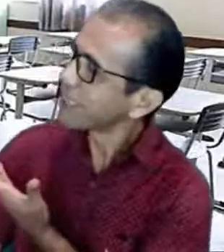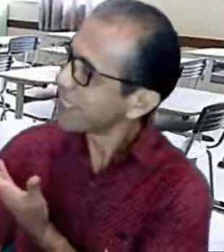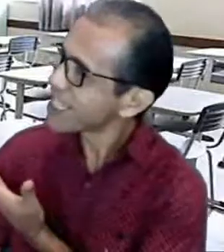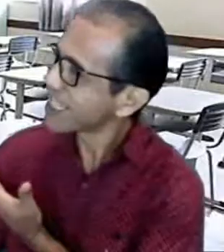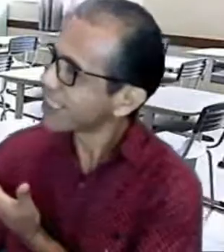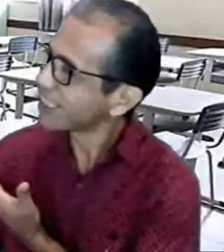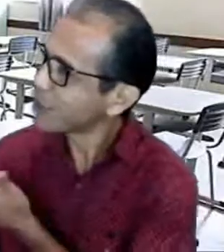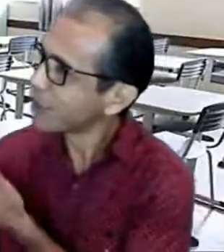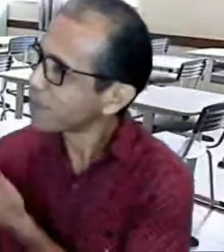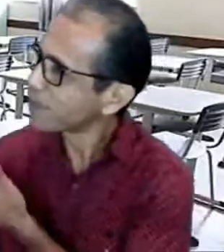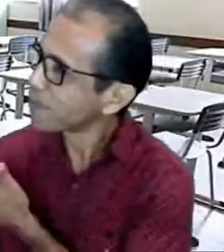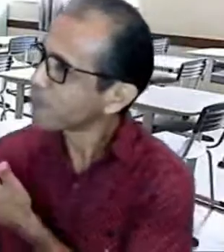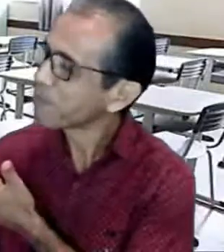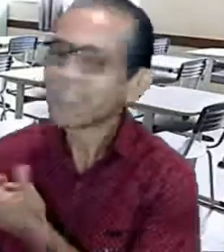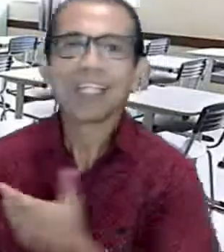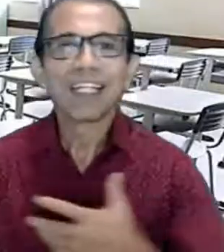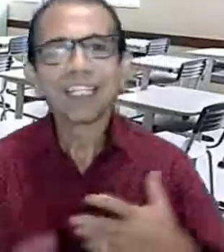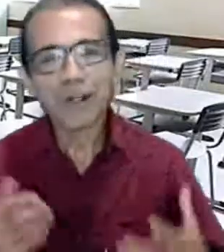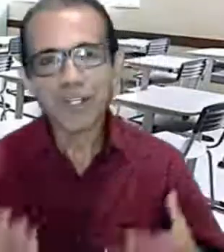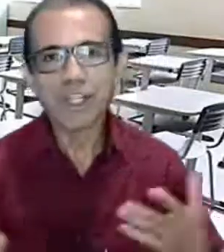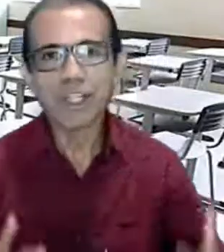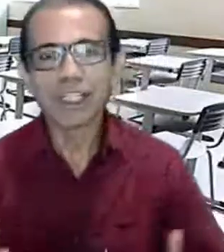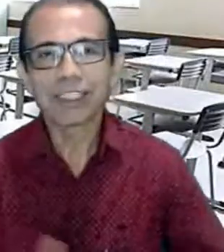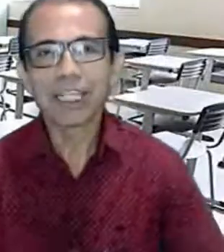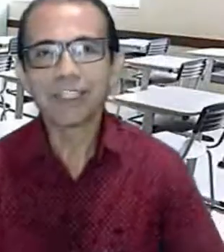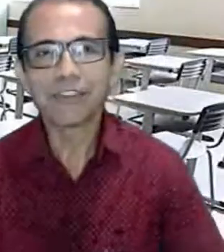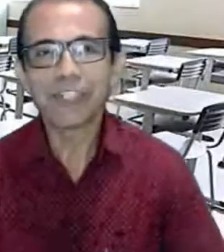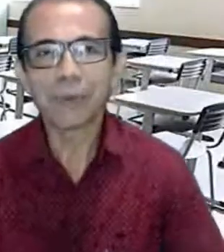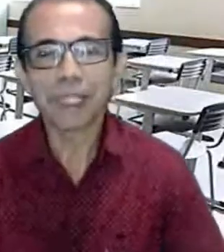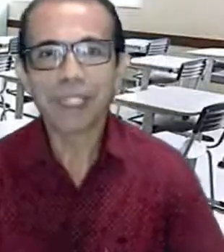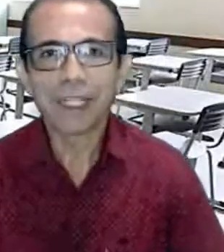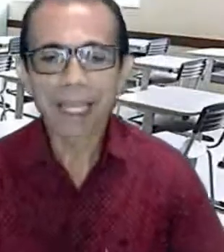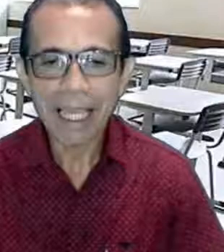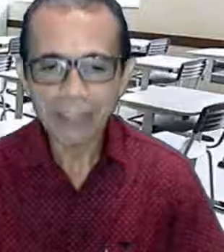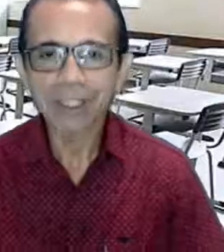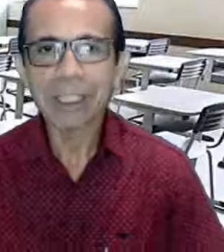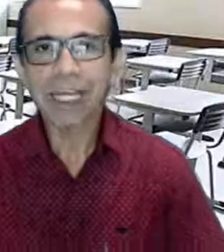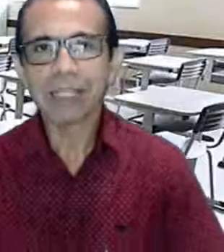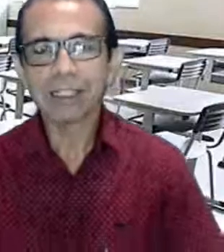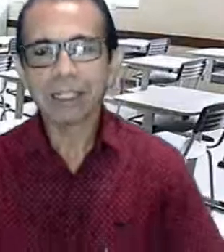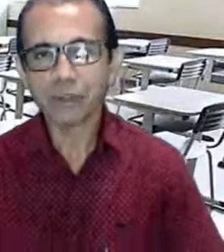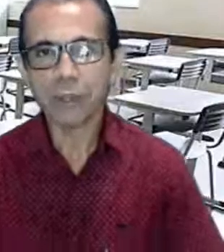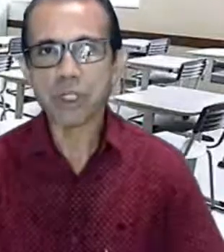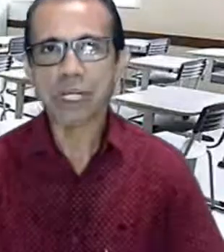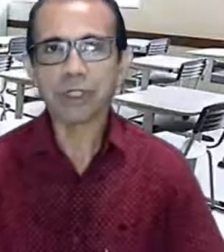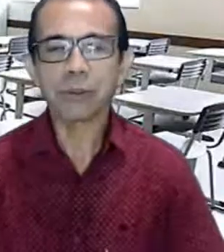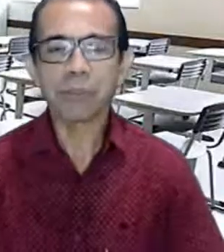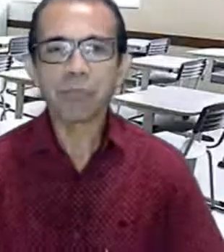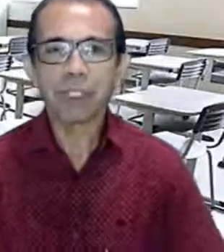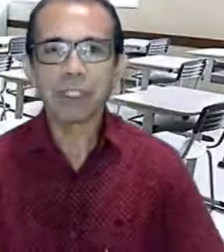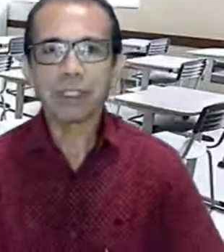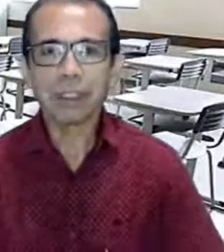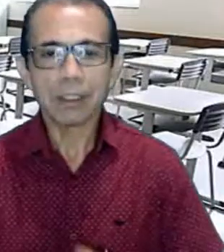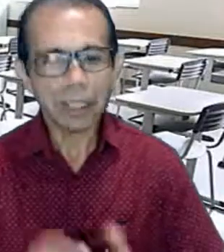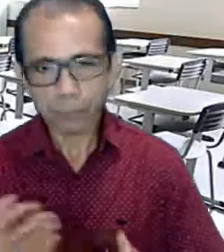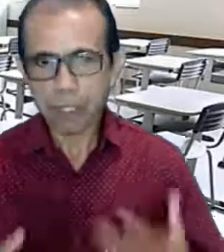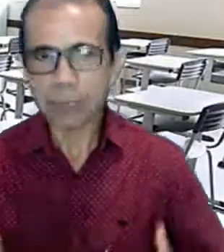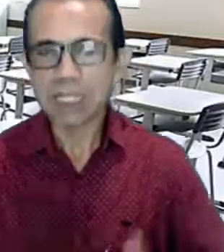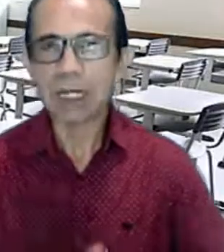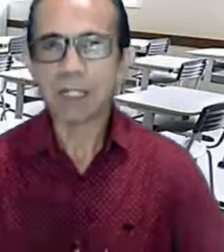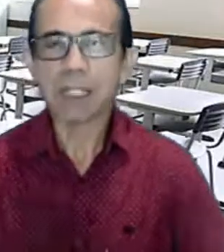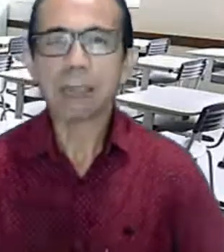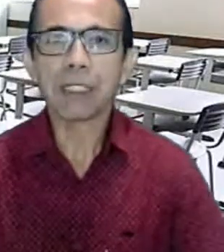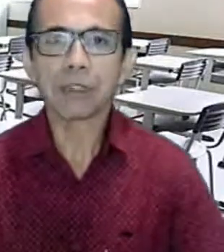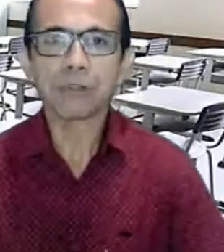professora? Beleza? Tranquilo? Então a gente está iniciando aí essa ideia, esse projeto, e nas